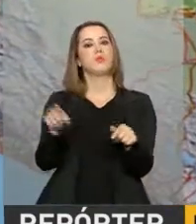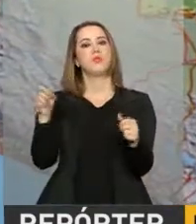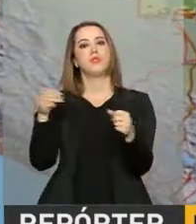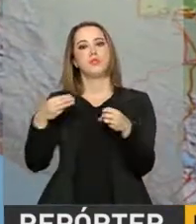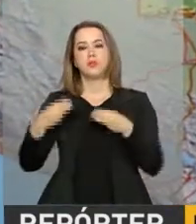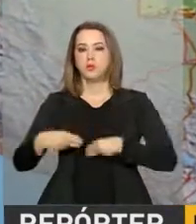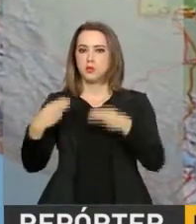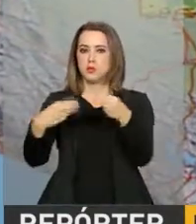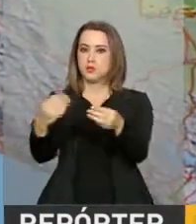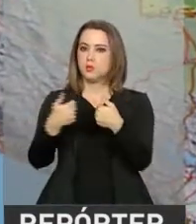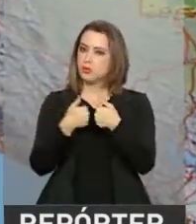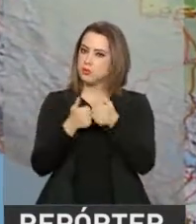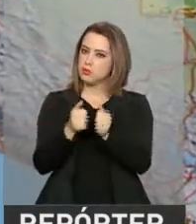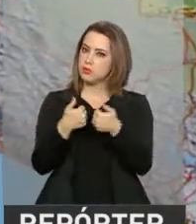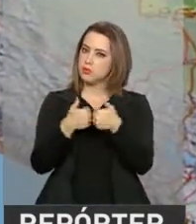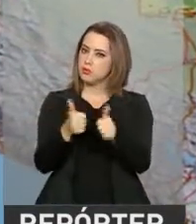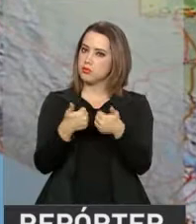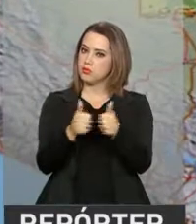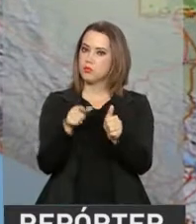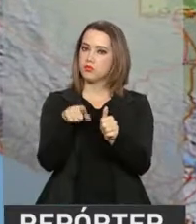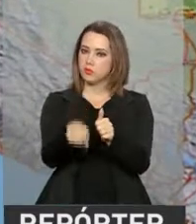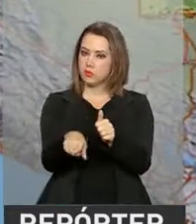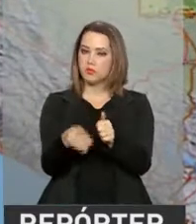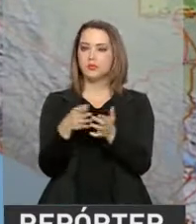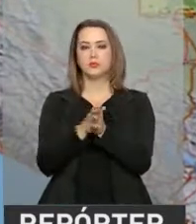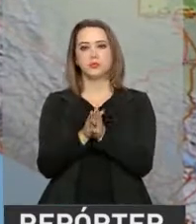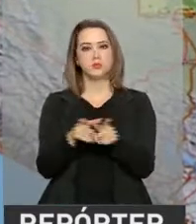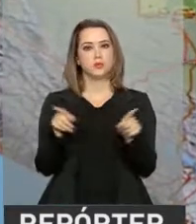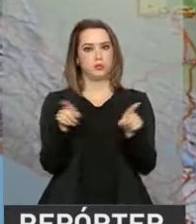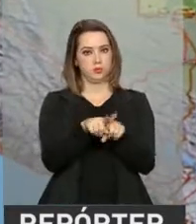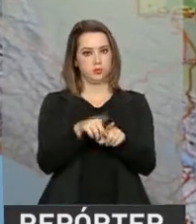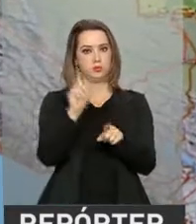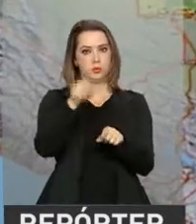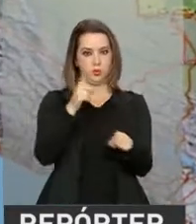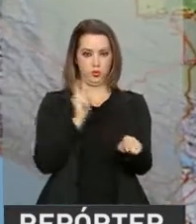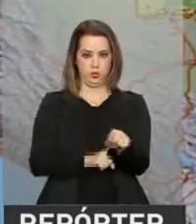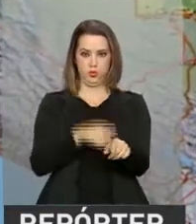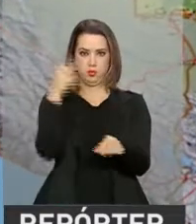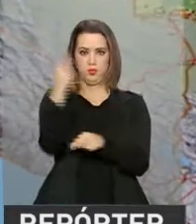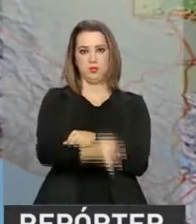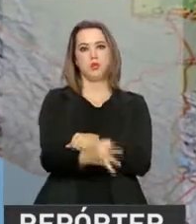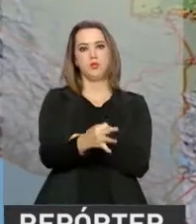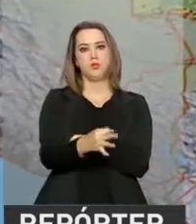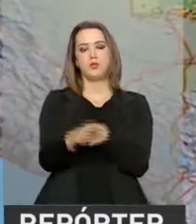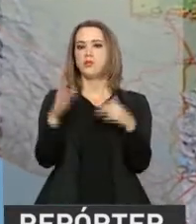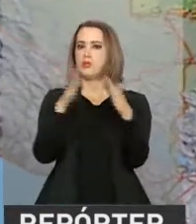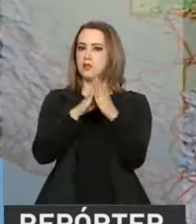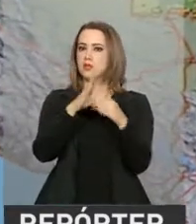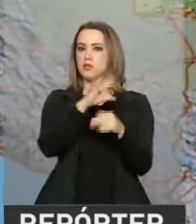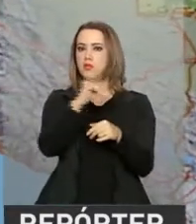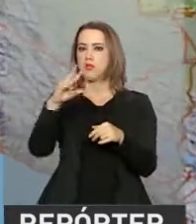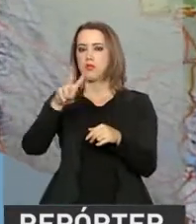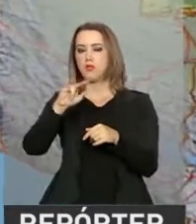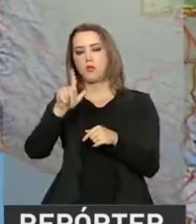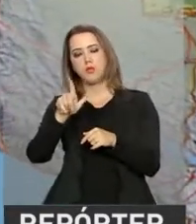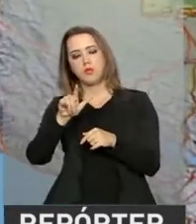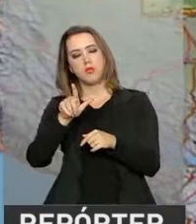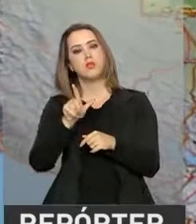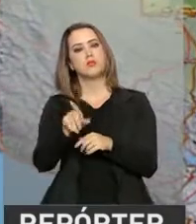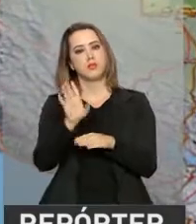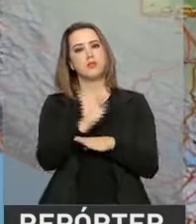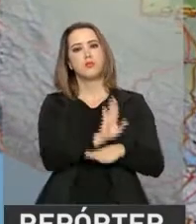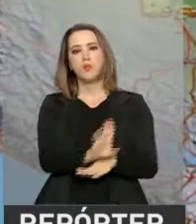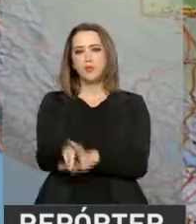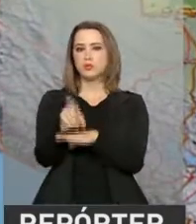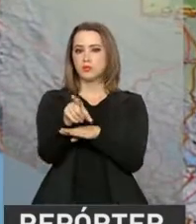dos Transportes, nos temas que forem dos transportes, e no momento oportuno a Casa Civil saberá intermediar